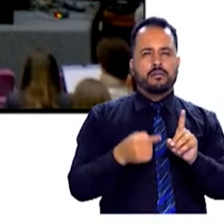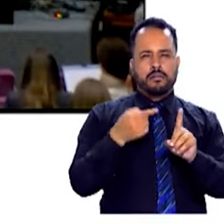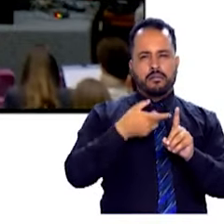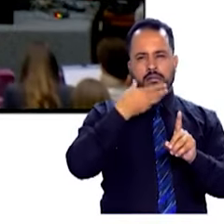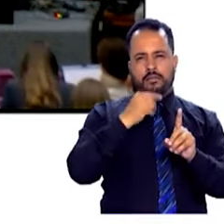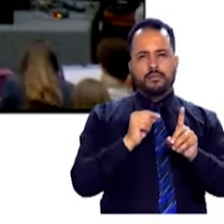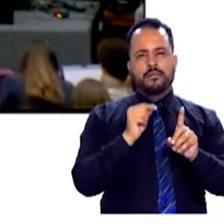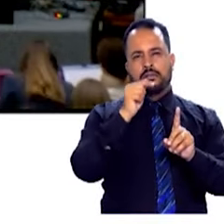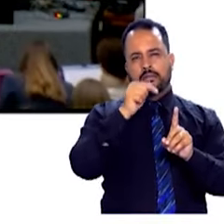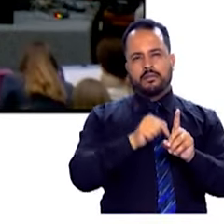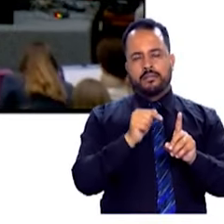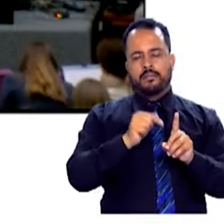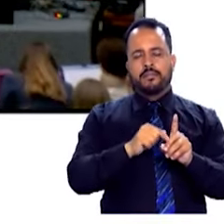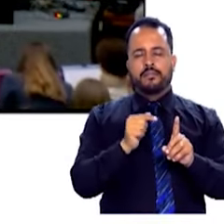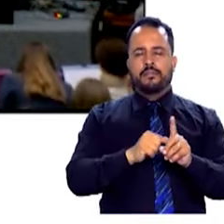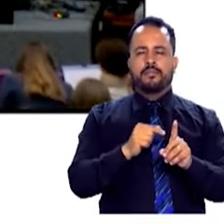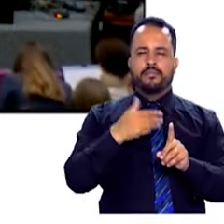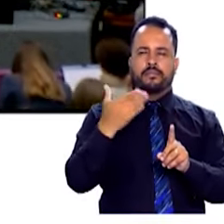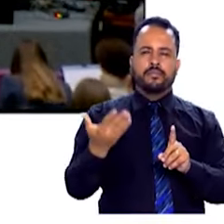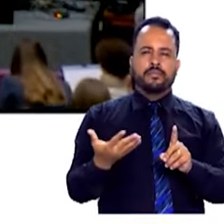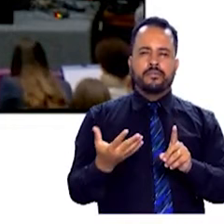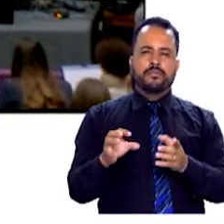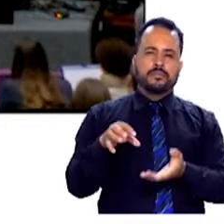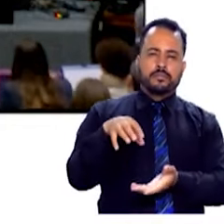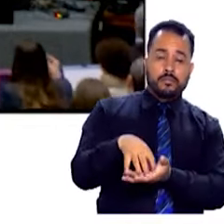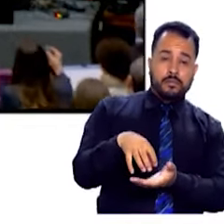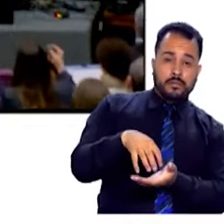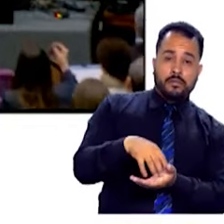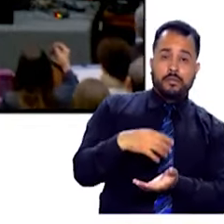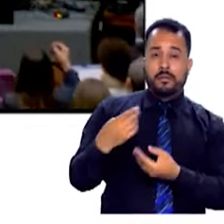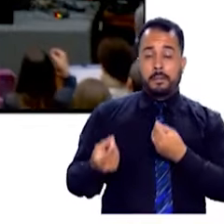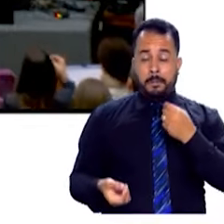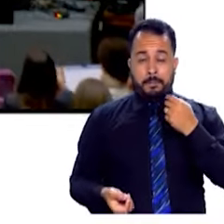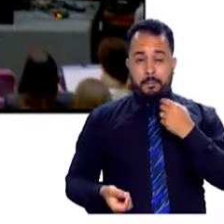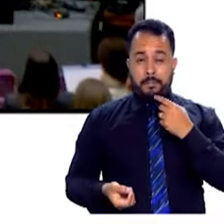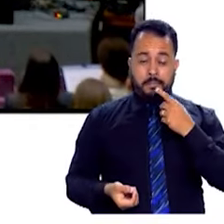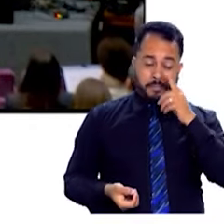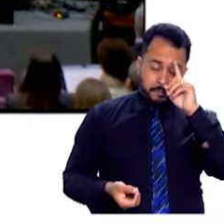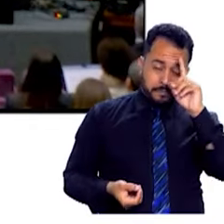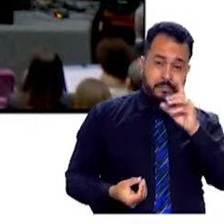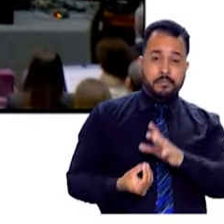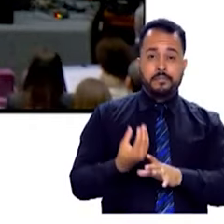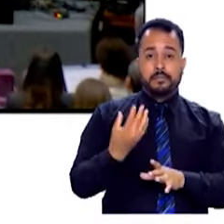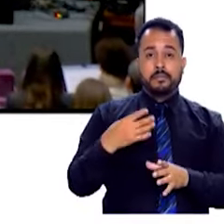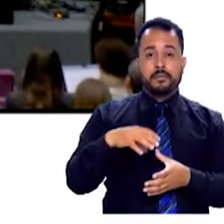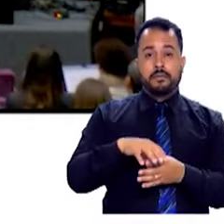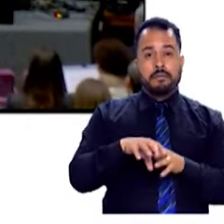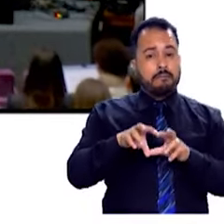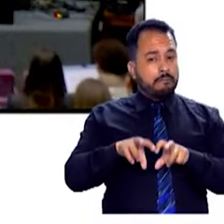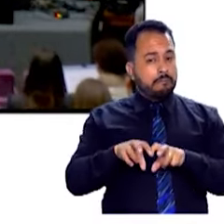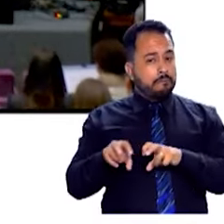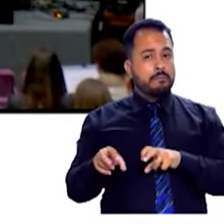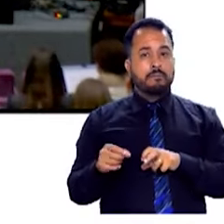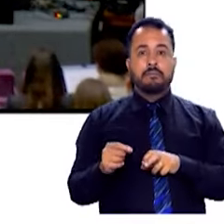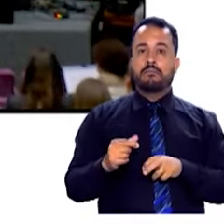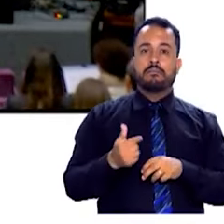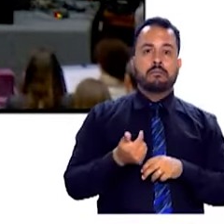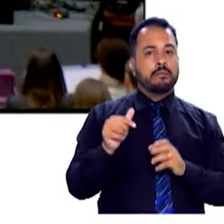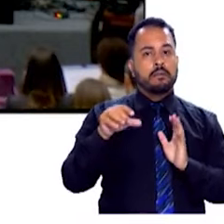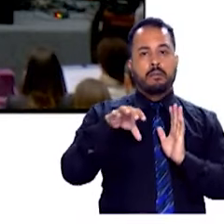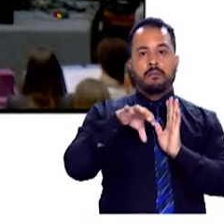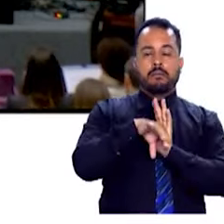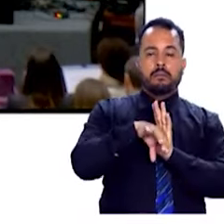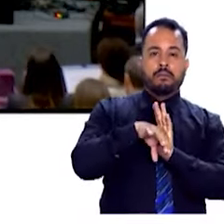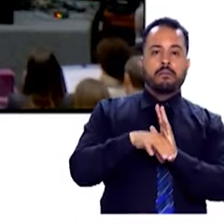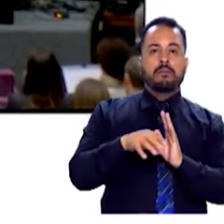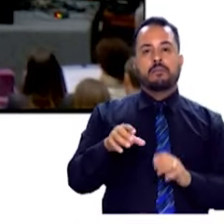judicial passou a ser um órgão eh diferente os os Law Lords não tinham nem assento Se não me engano na Câmara Legislativa Então o que aconteceu